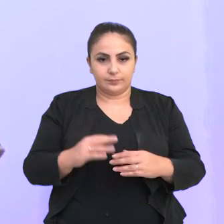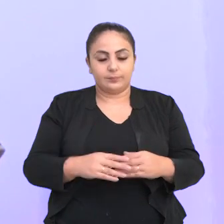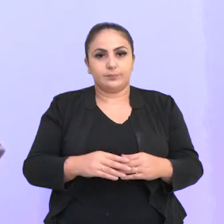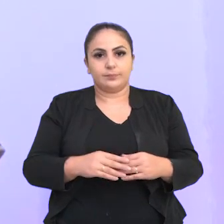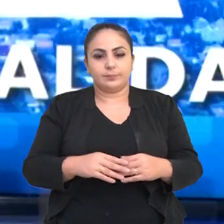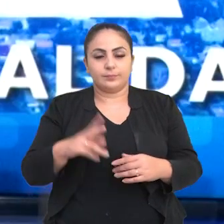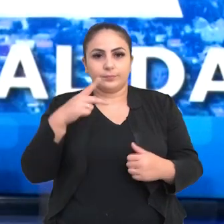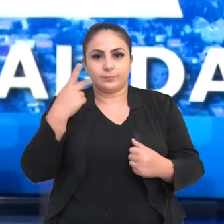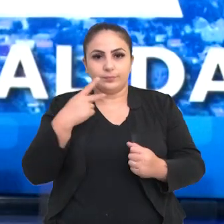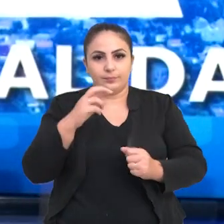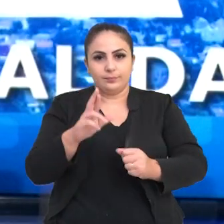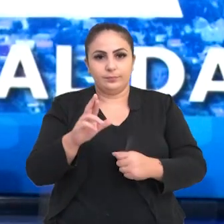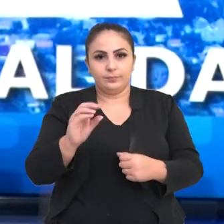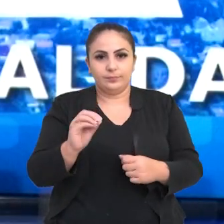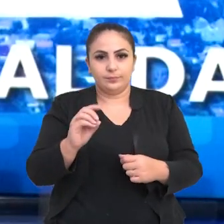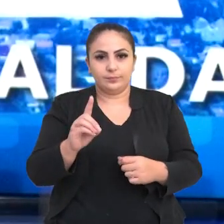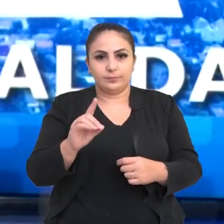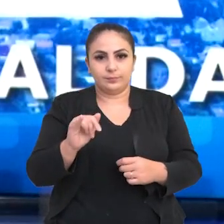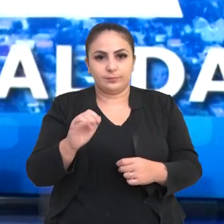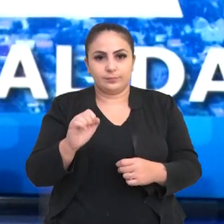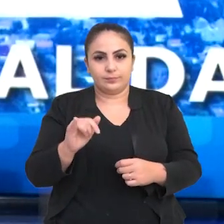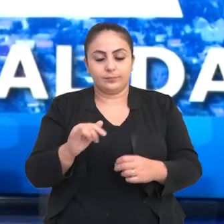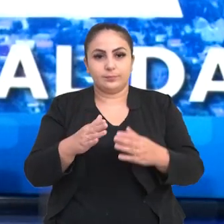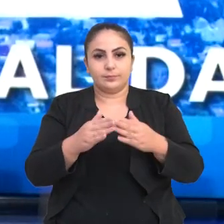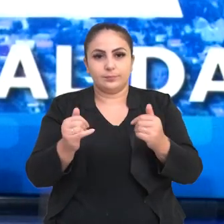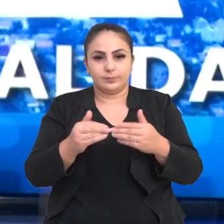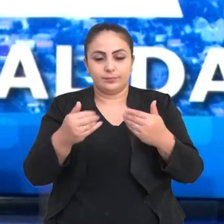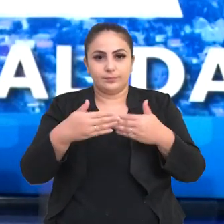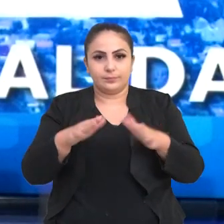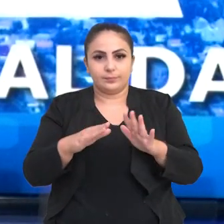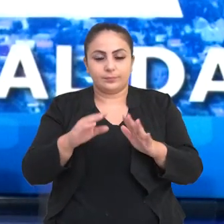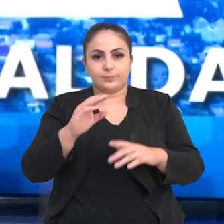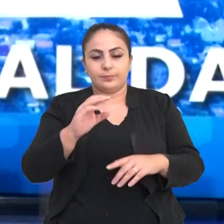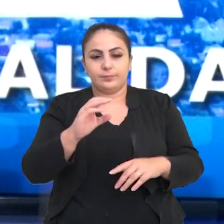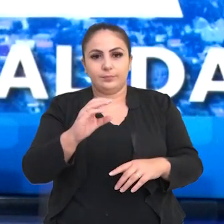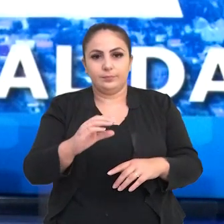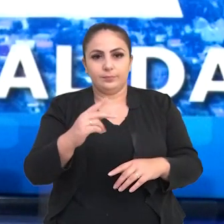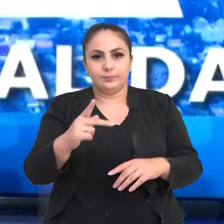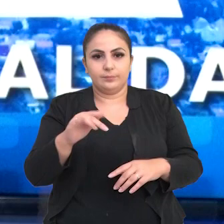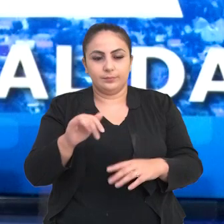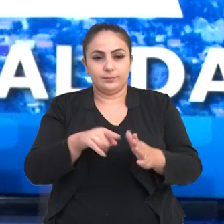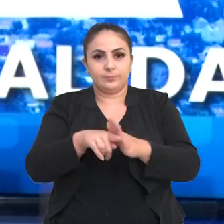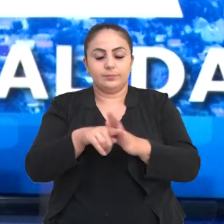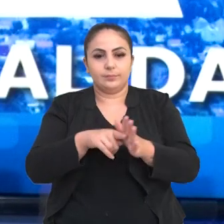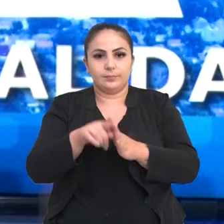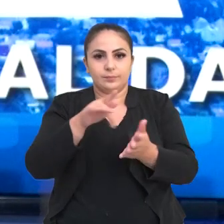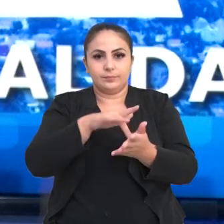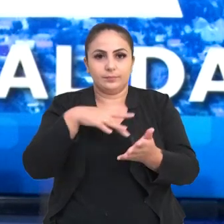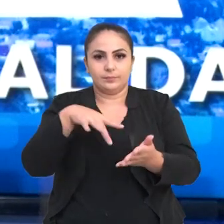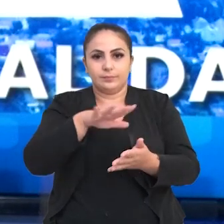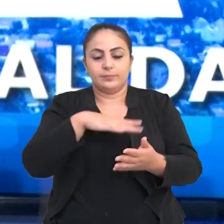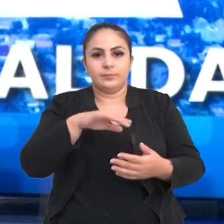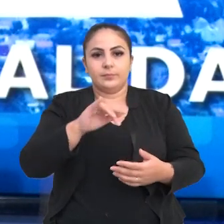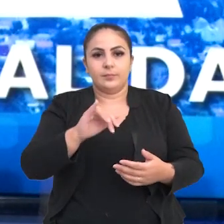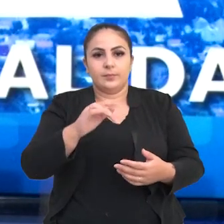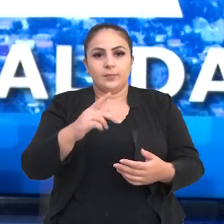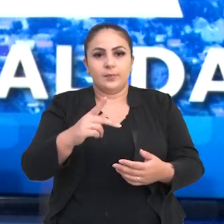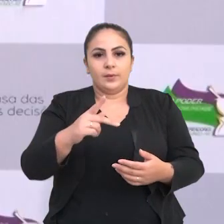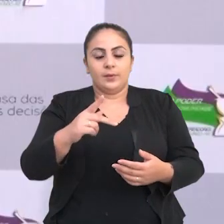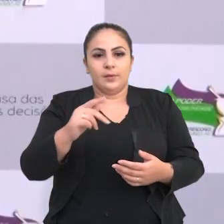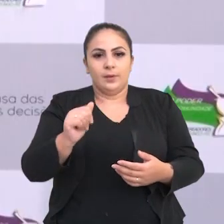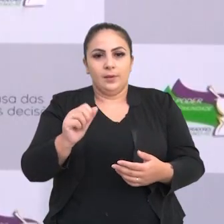Governo Federal. Vereador Rodinei Candeia solicita a abertura de CPI para investigar a situação do